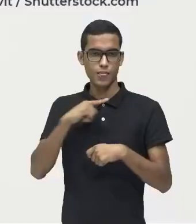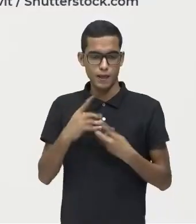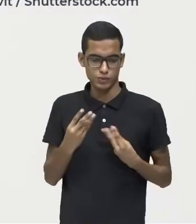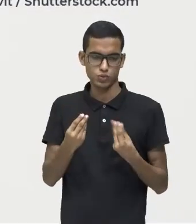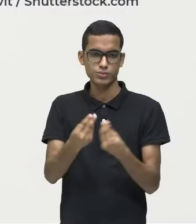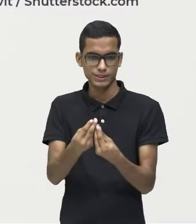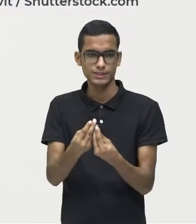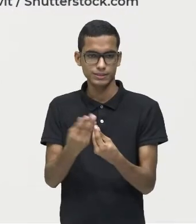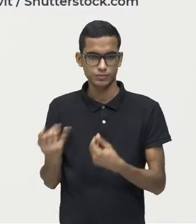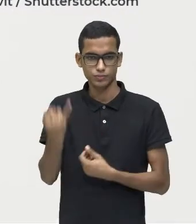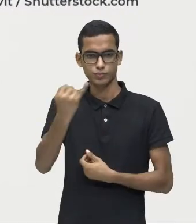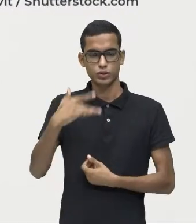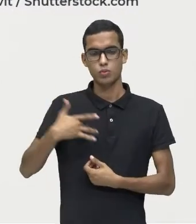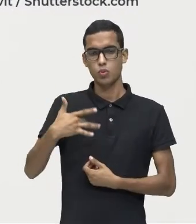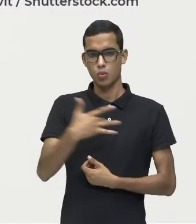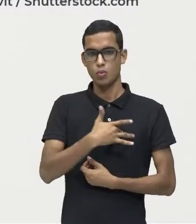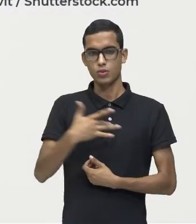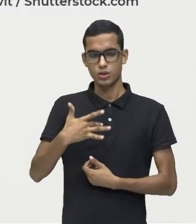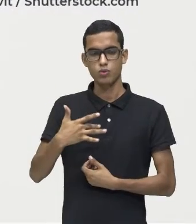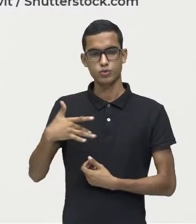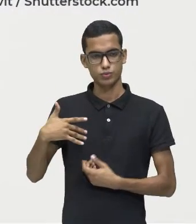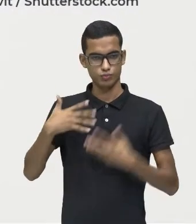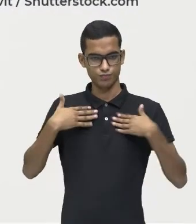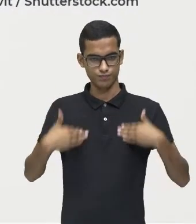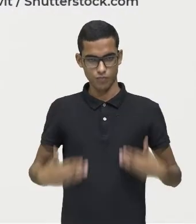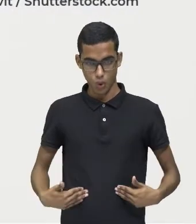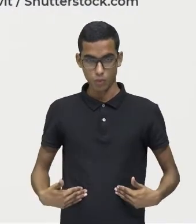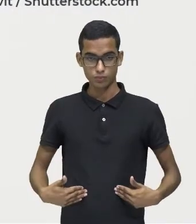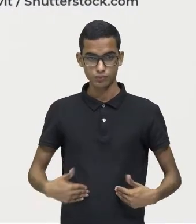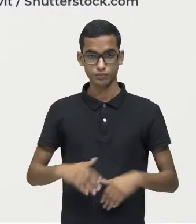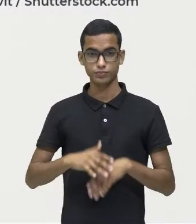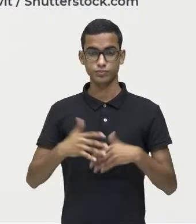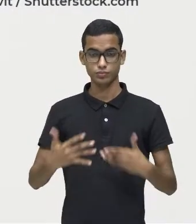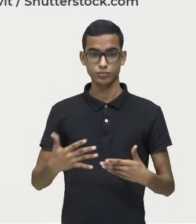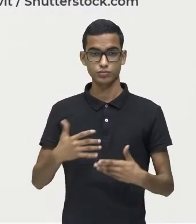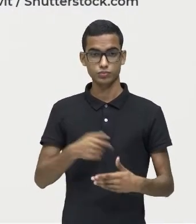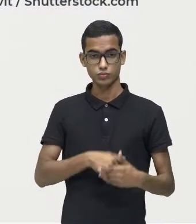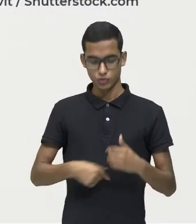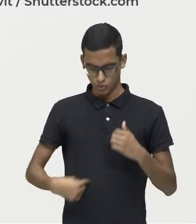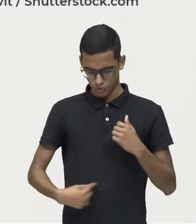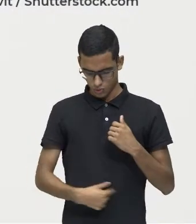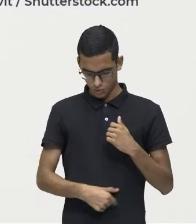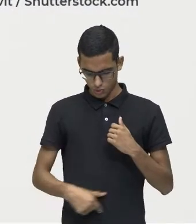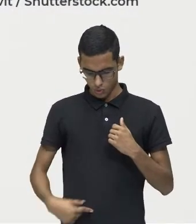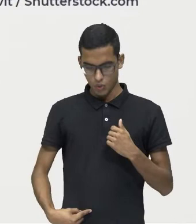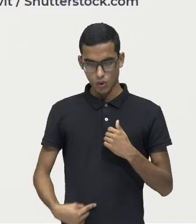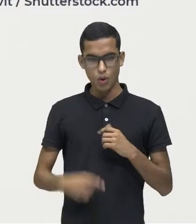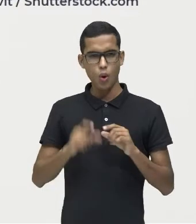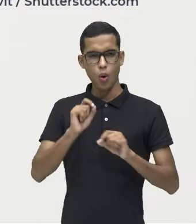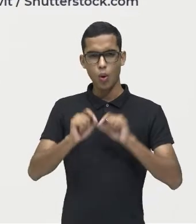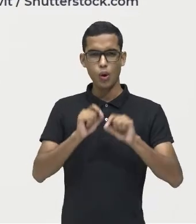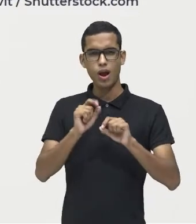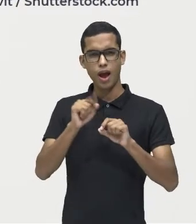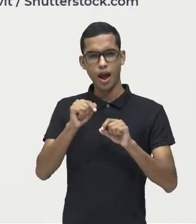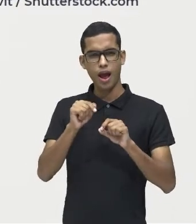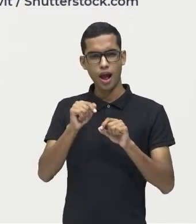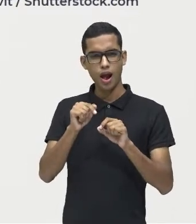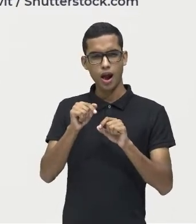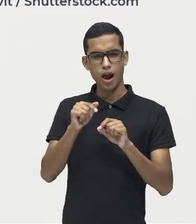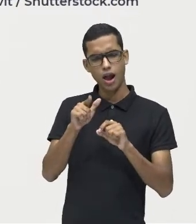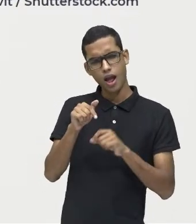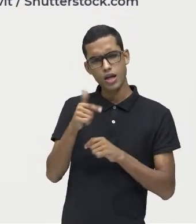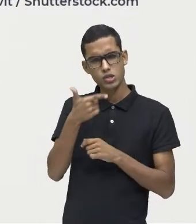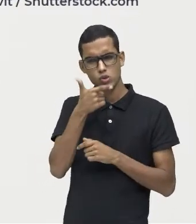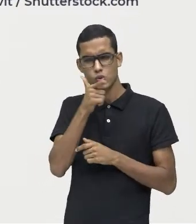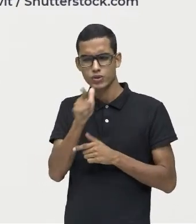delgado, levada para todo o nosso corpo, né? E aí o restante que não foi absorvido, ele continua o seu